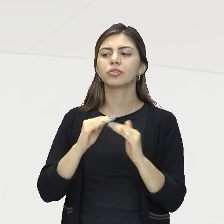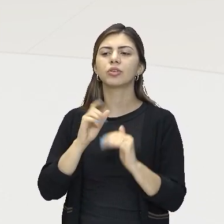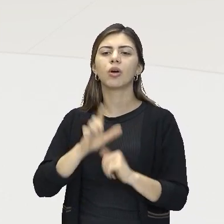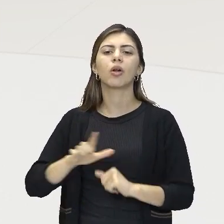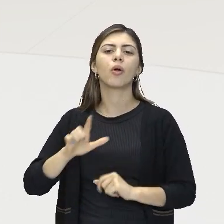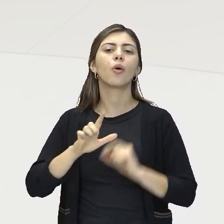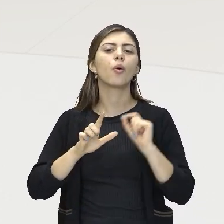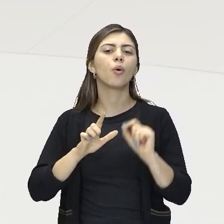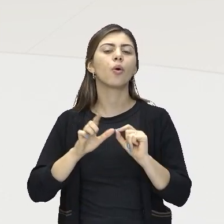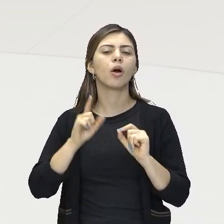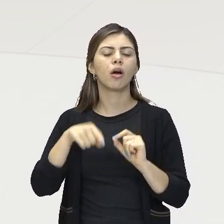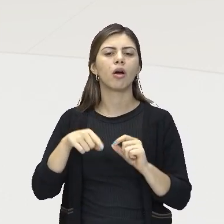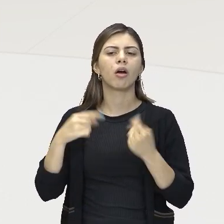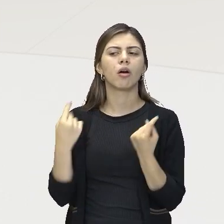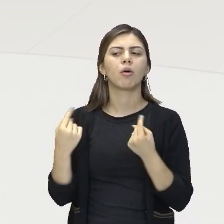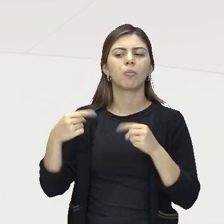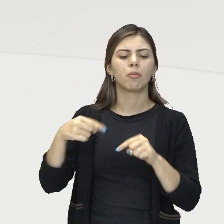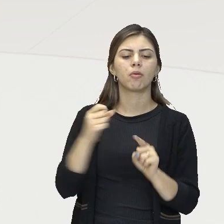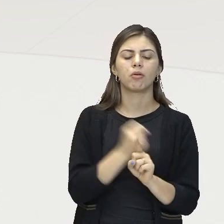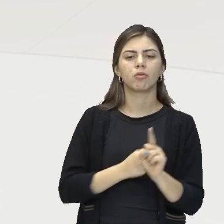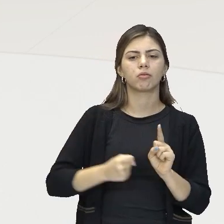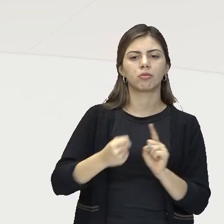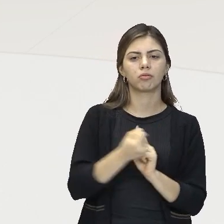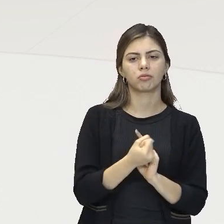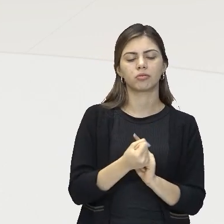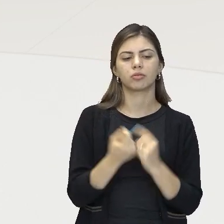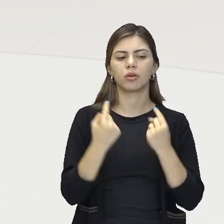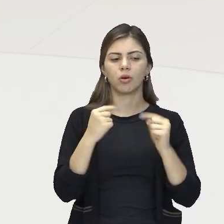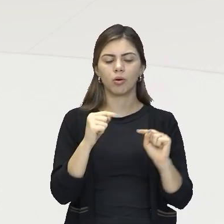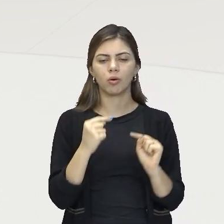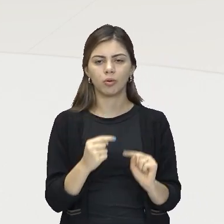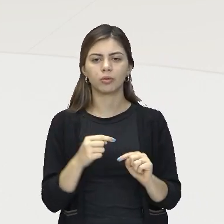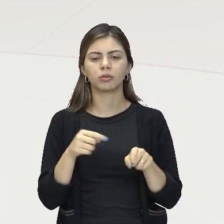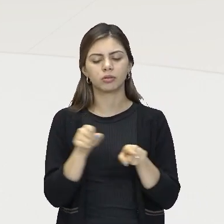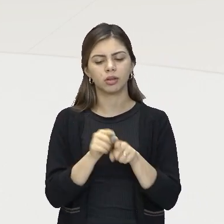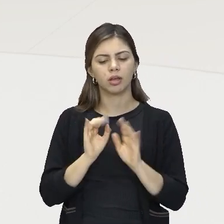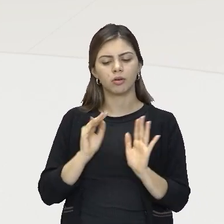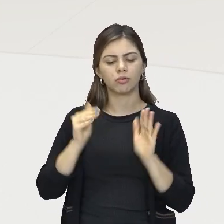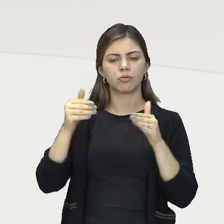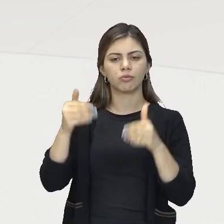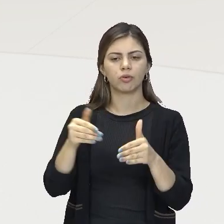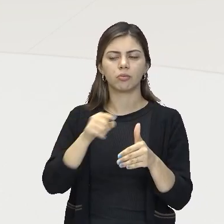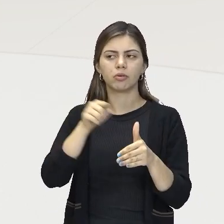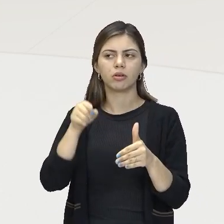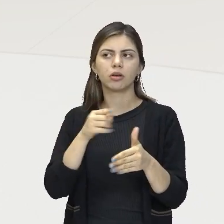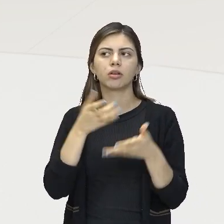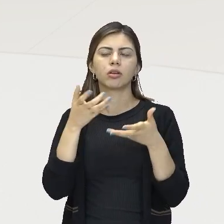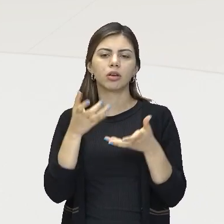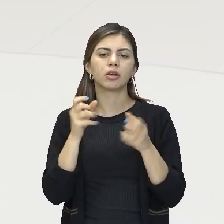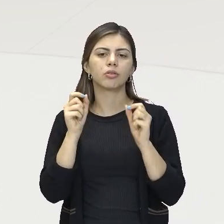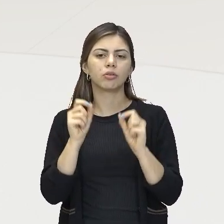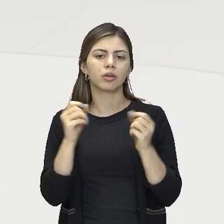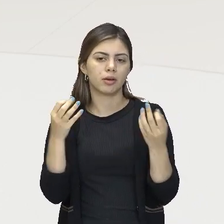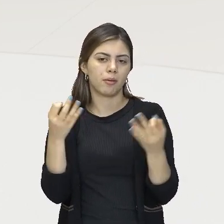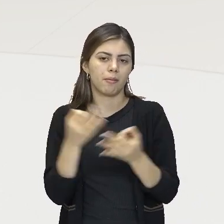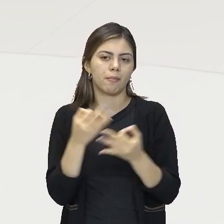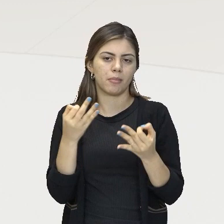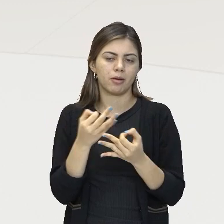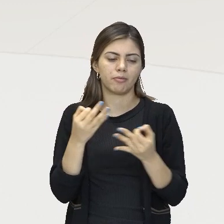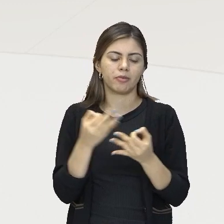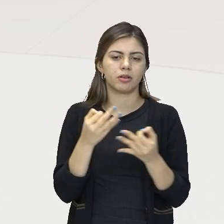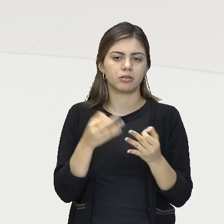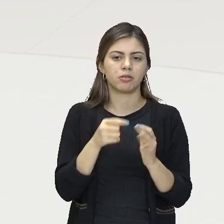O quê? Uma crítica social, algo mais objetivo. Eles buscavam também pela perfeição